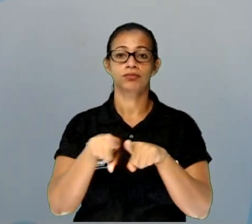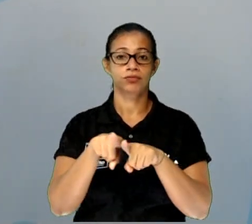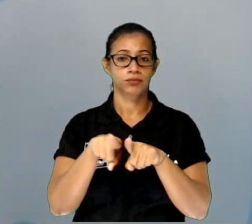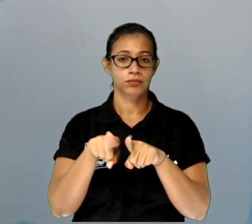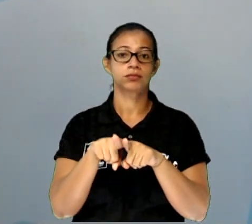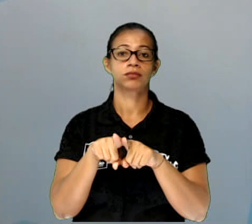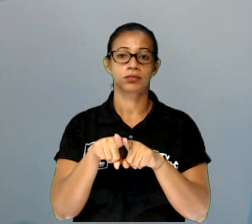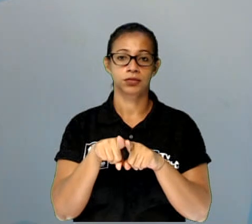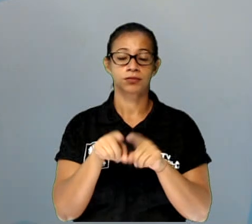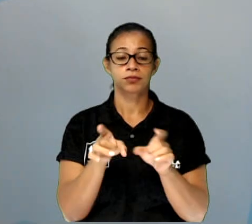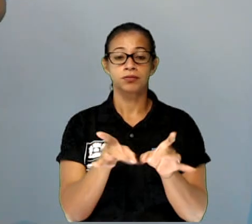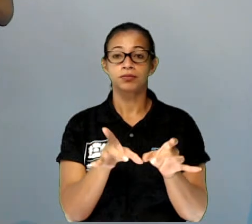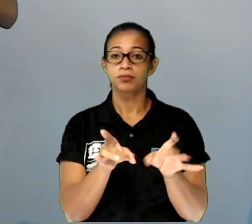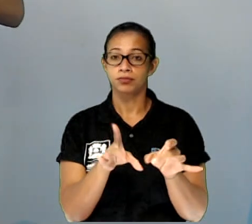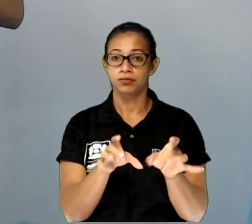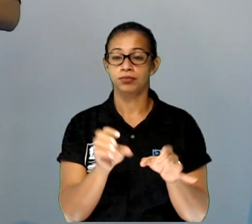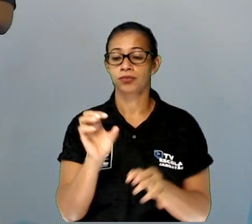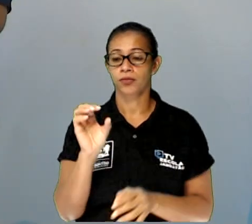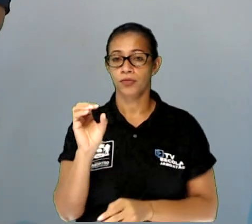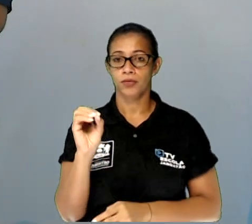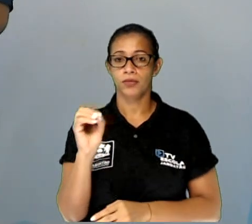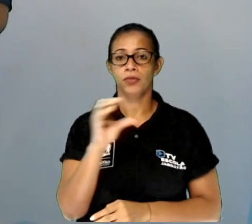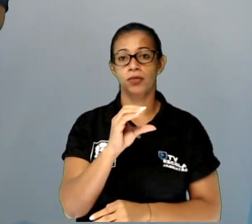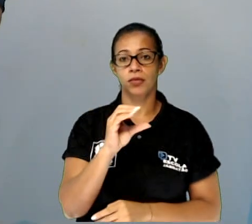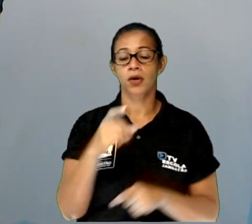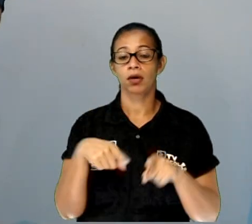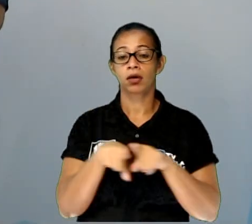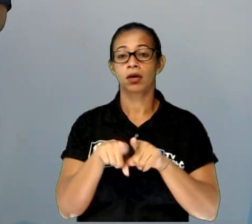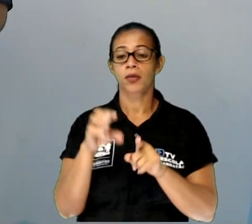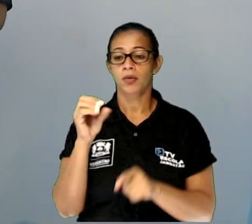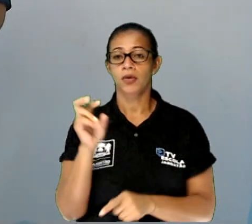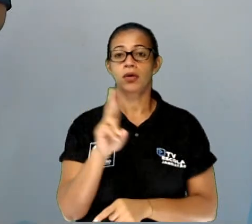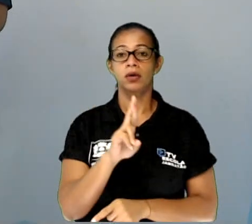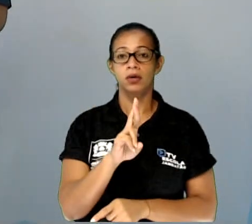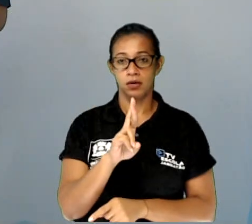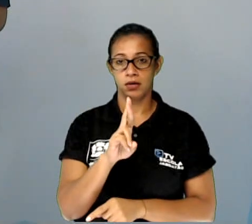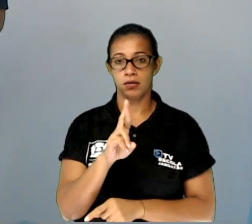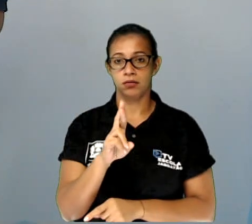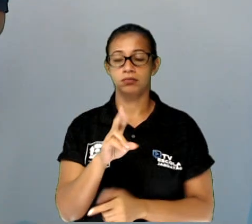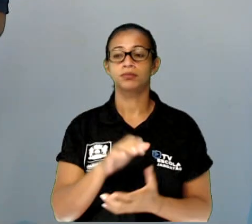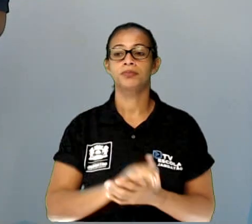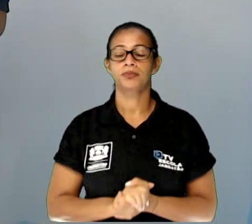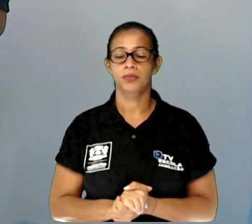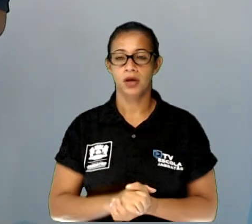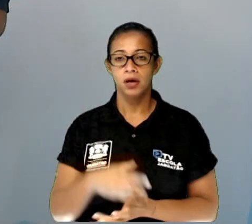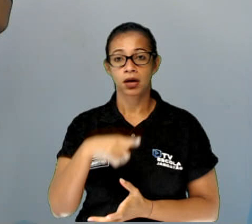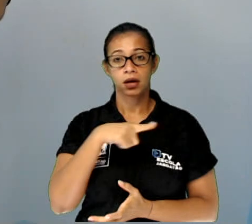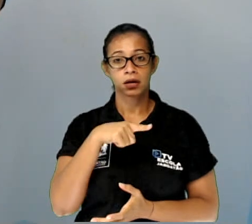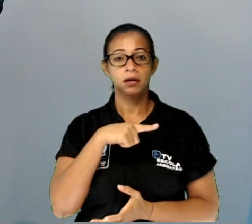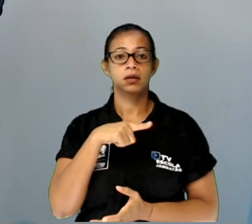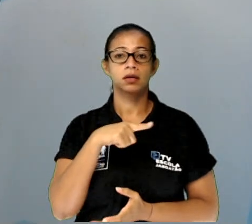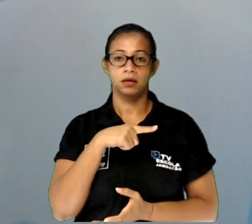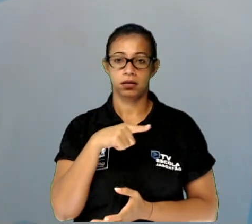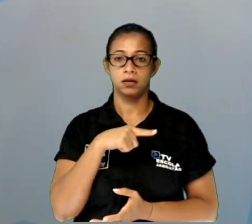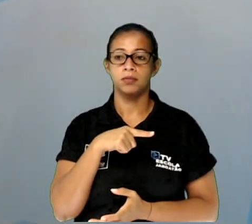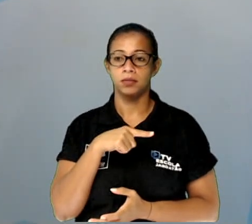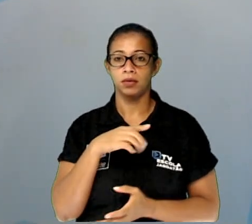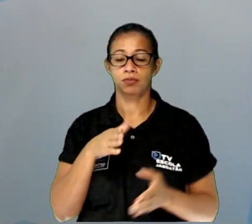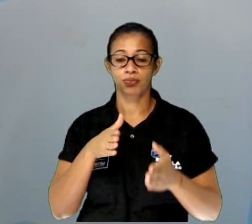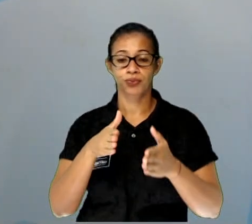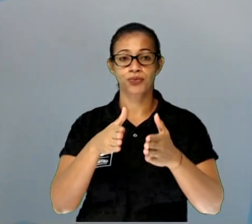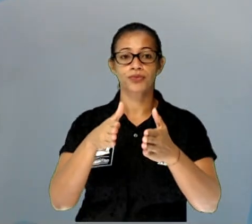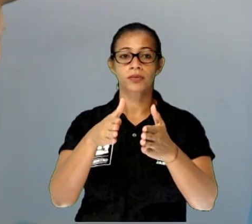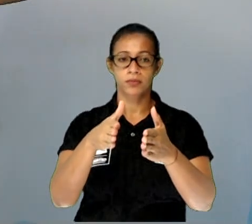parte oriental. E eles tinham ali um domínio das rotas comerciais do mar Mediterrâneo, fazendo aí do